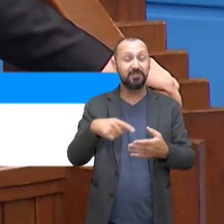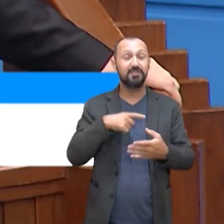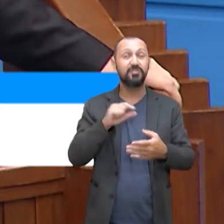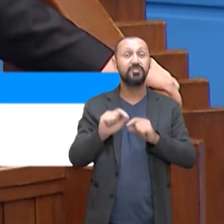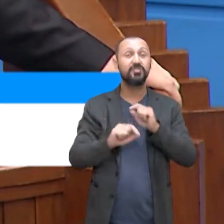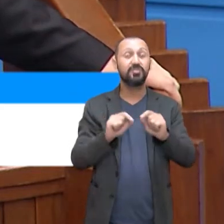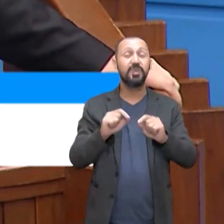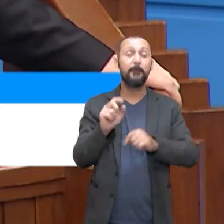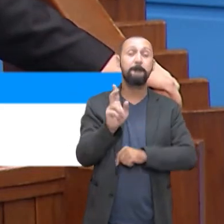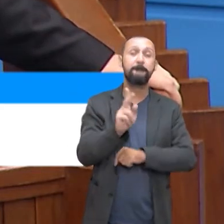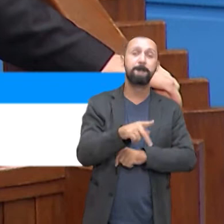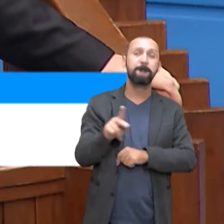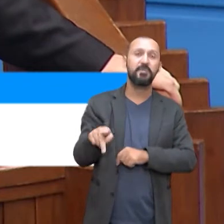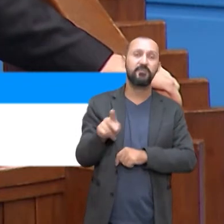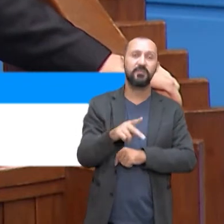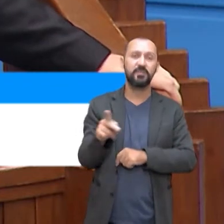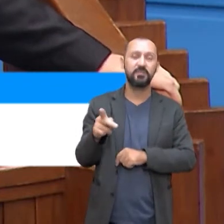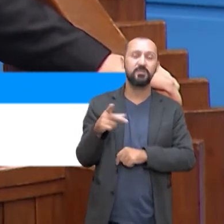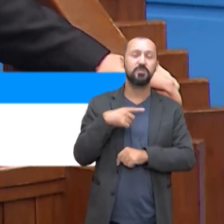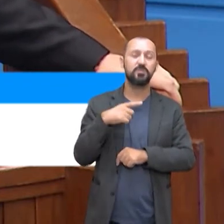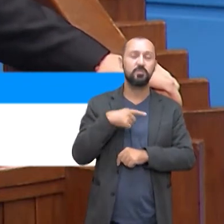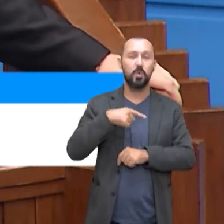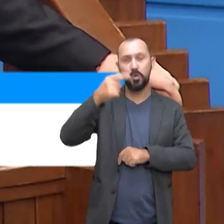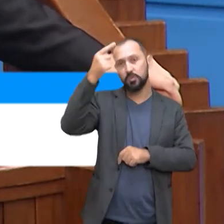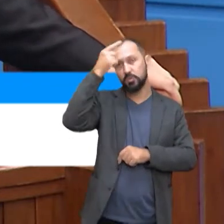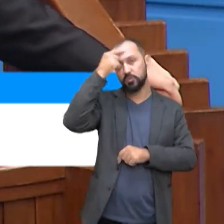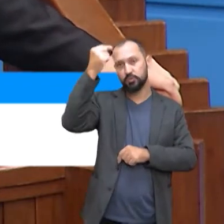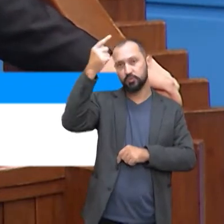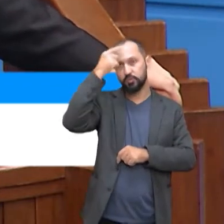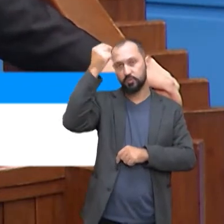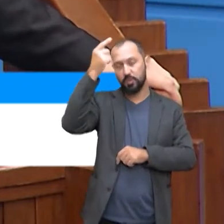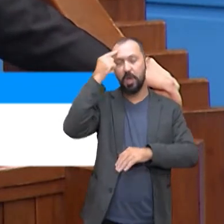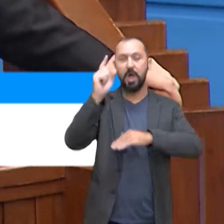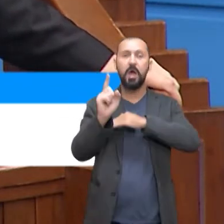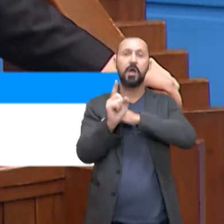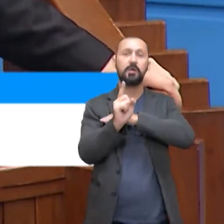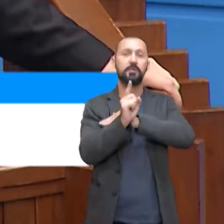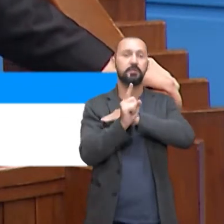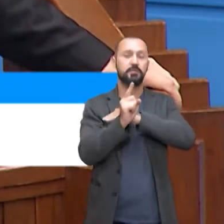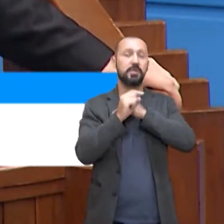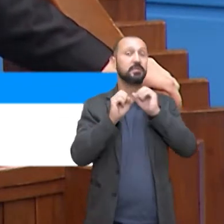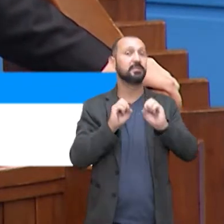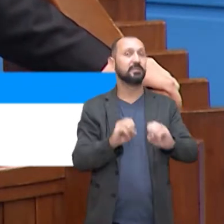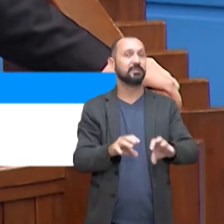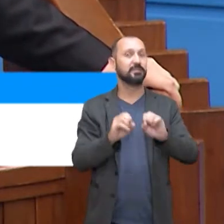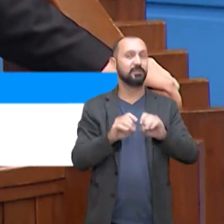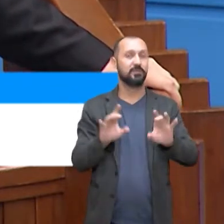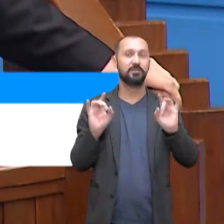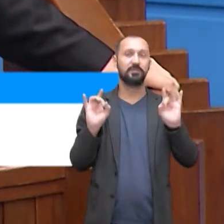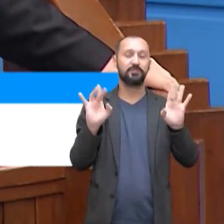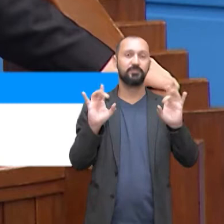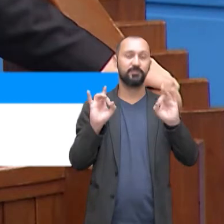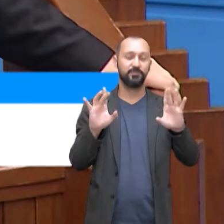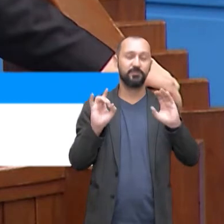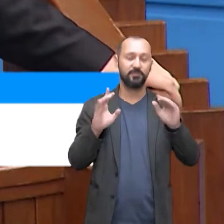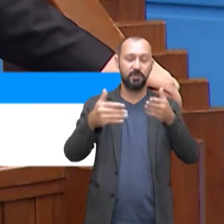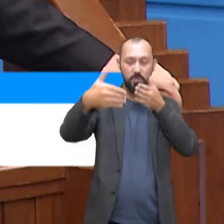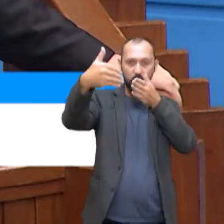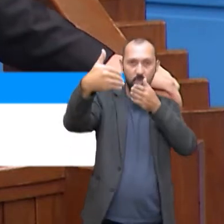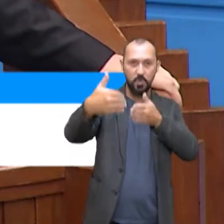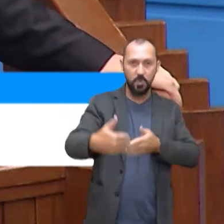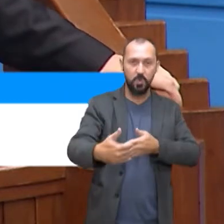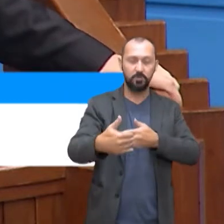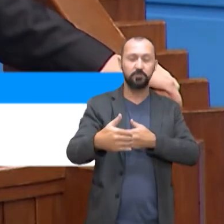tínhamos professores de nível superior atuando na educação especial, no